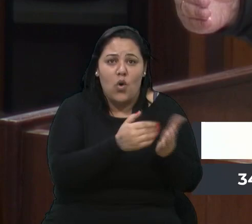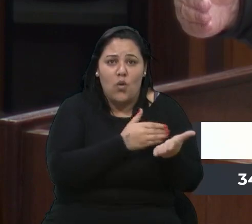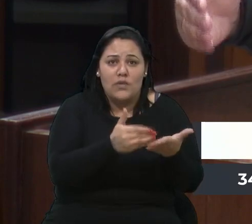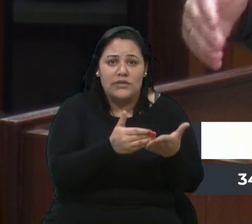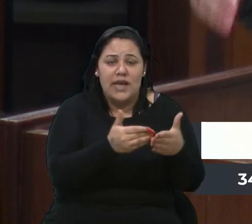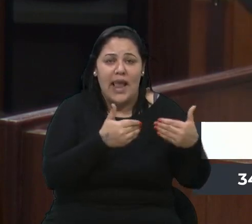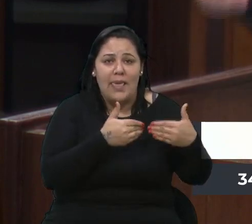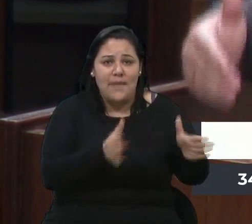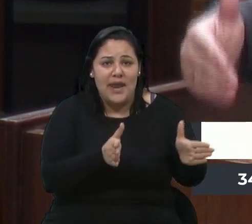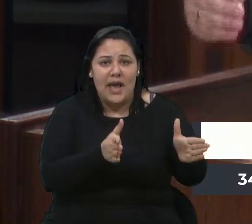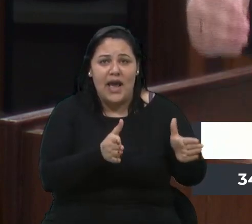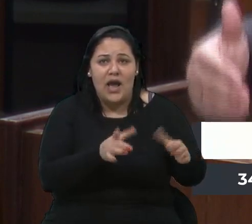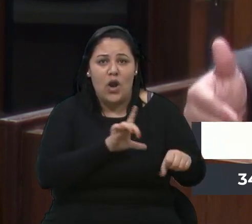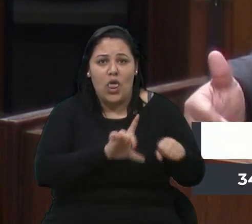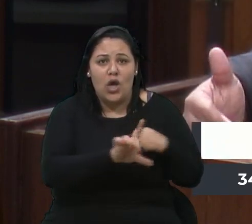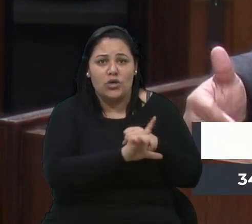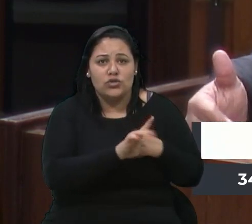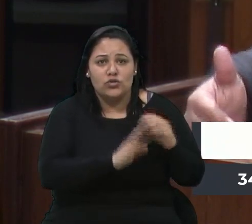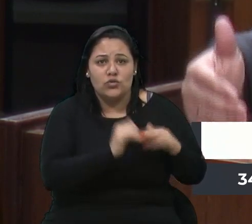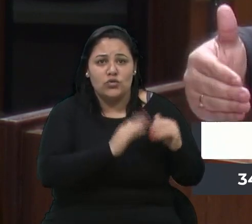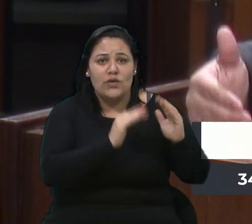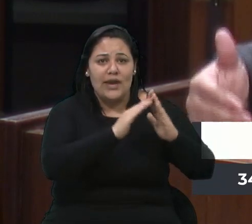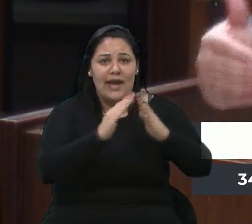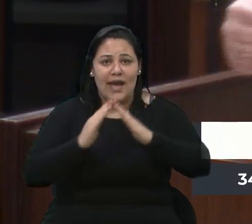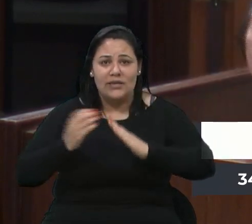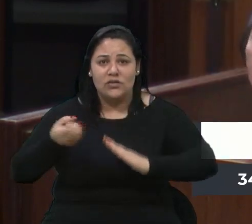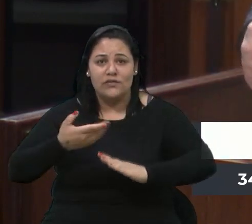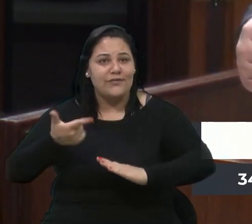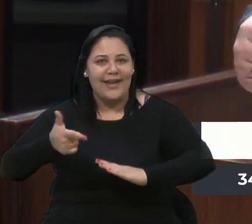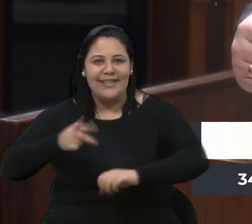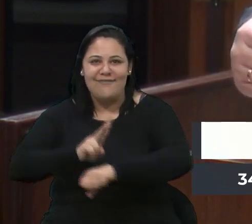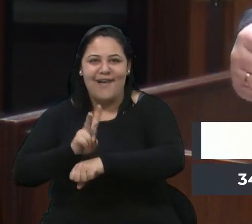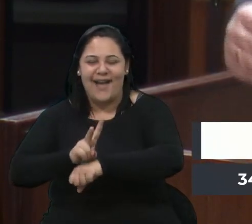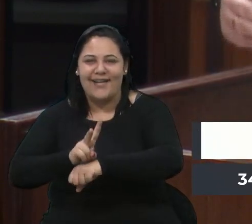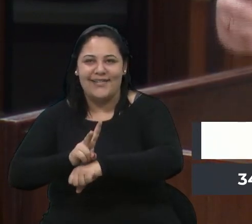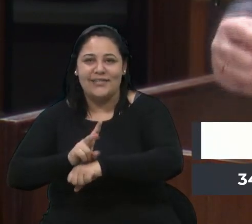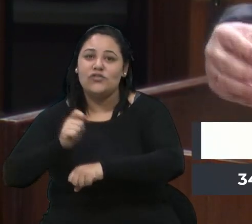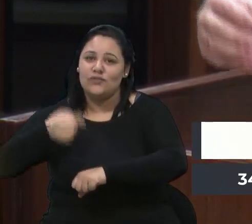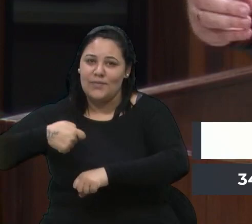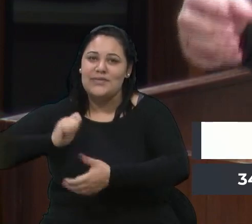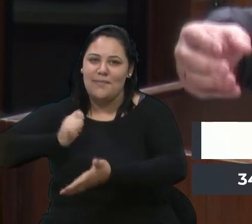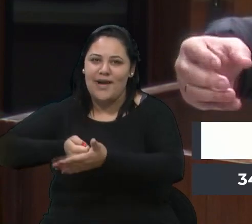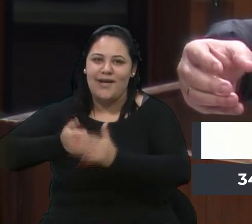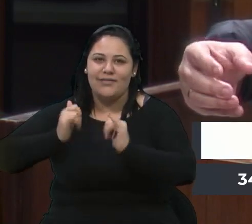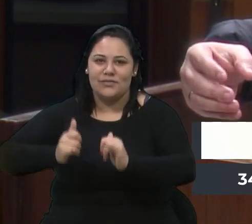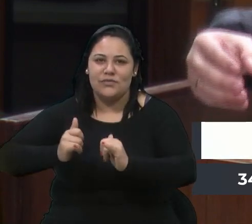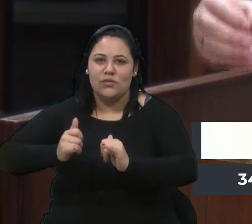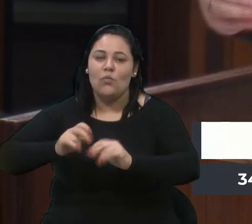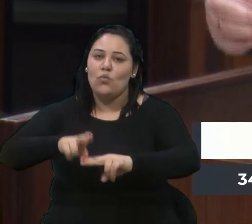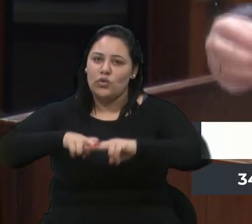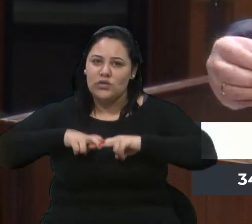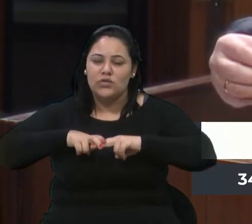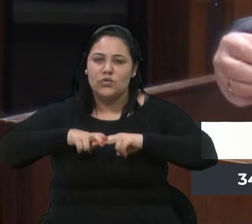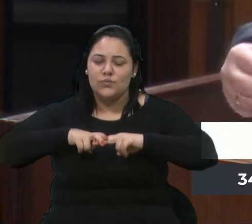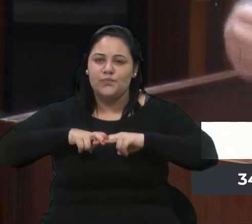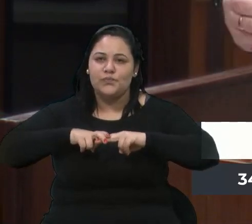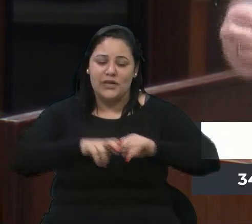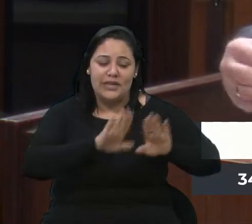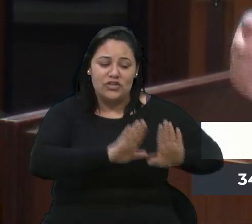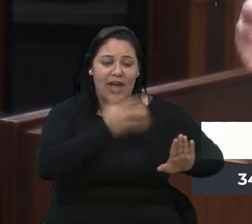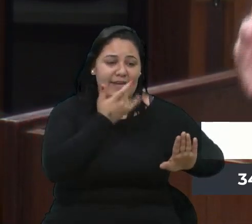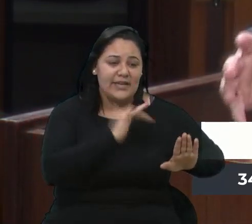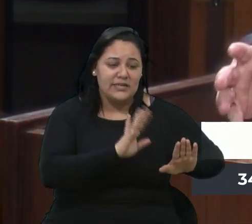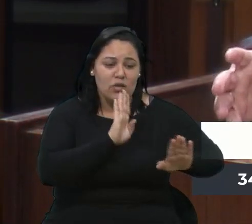novas casas, não vai ter vaga o suficiente, nós vamos ter que pagar o transporte. Então, o zoneamento é super importante, nós precisamos